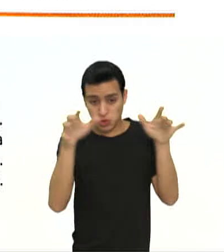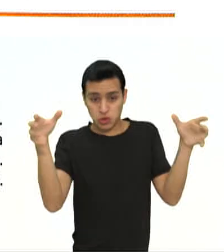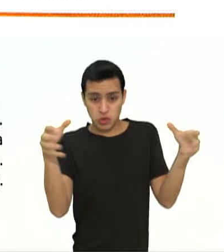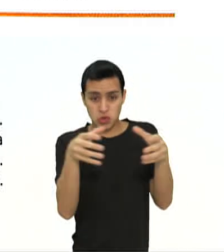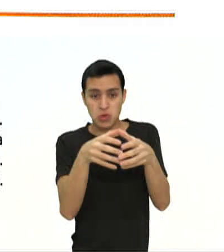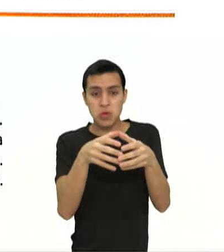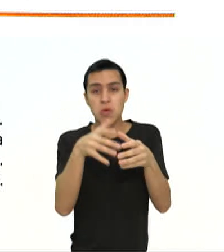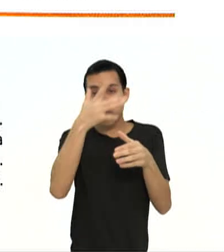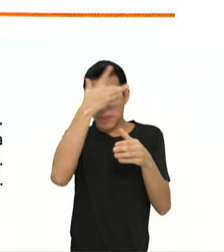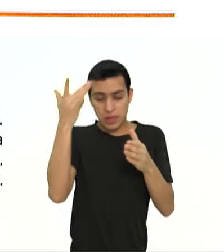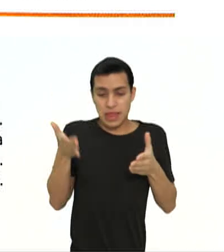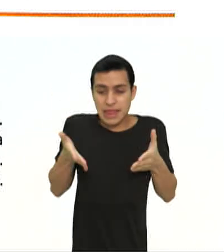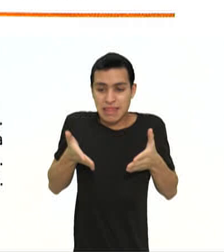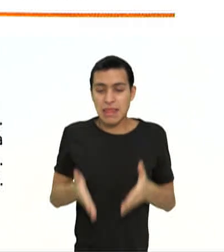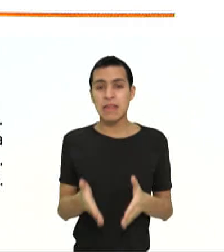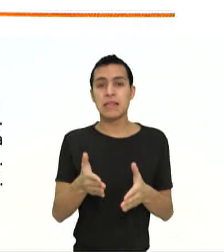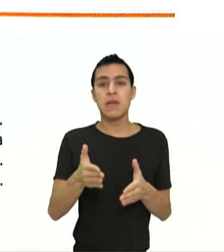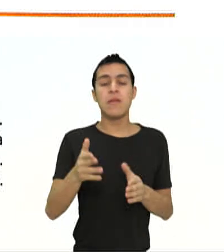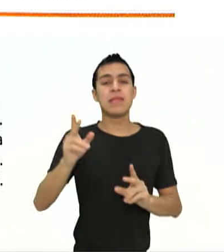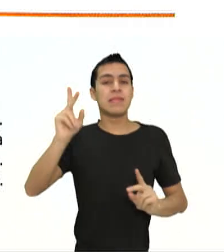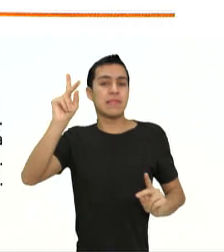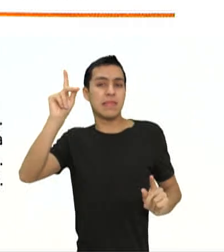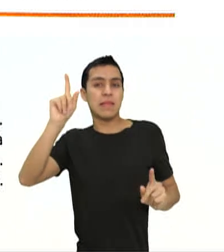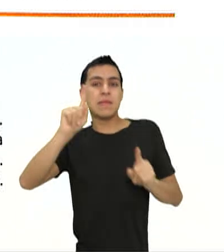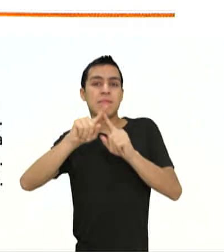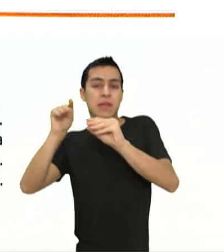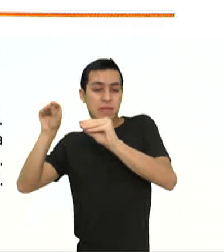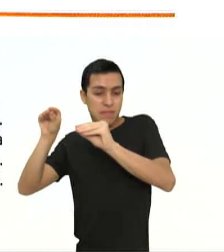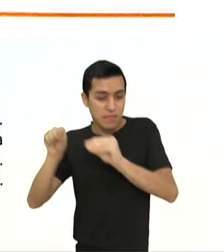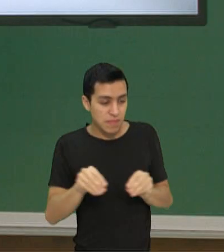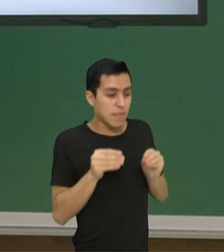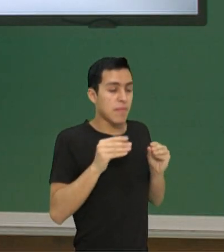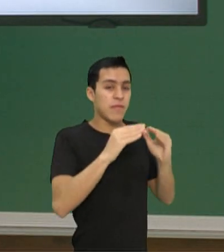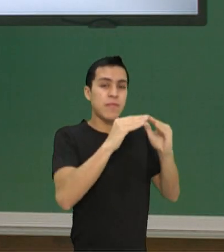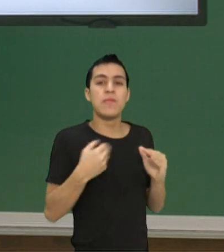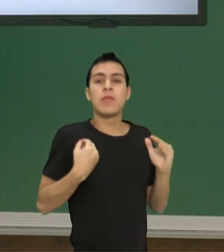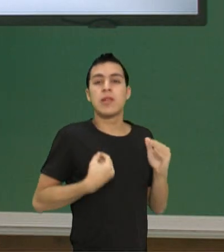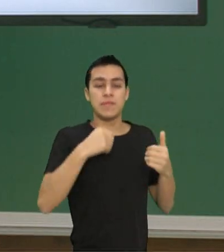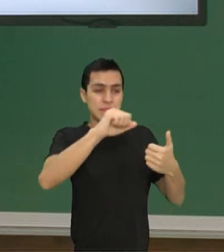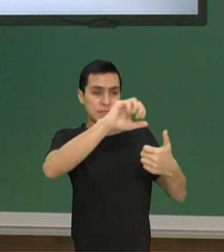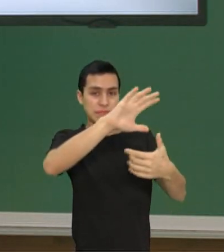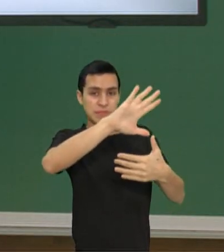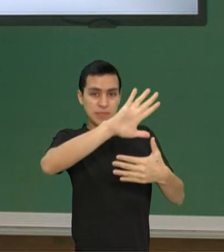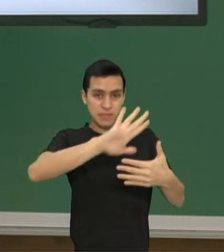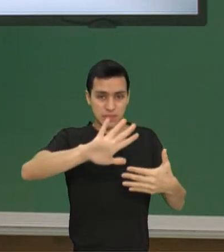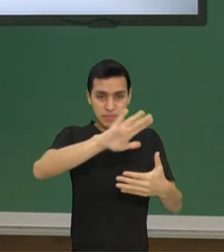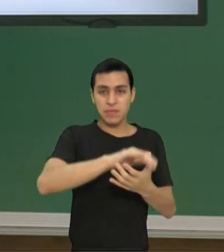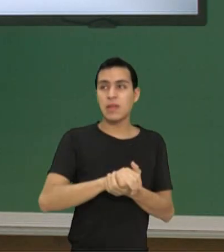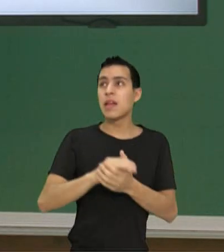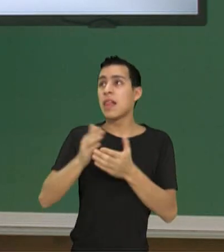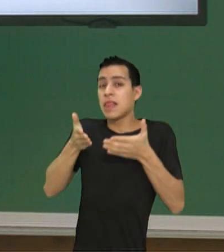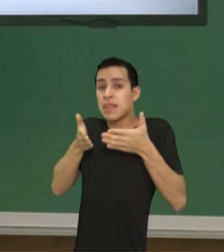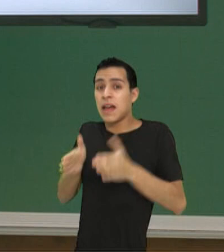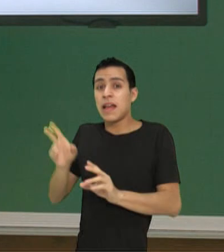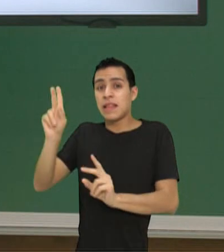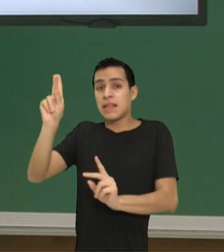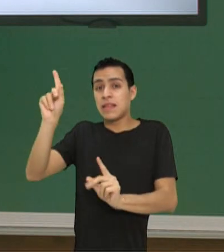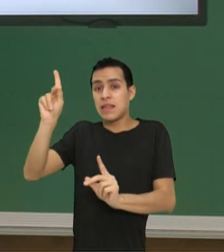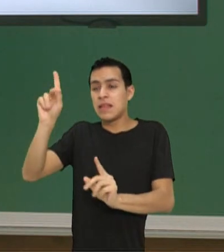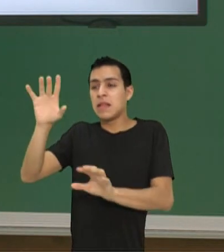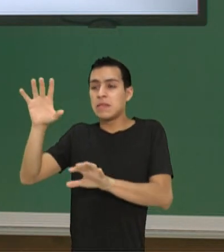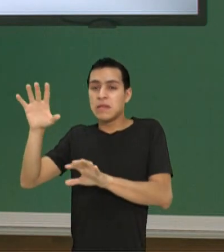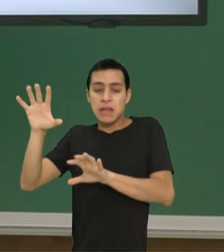os colonos nascidos na Espanha, mas que moravam por aqui. Então, lembrando, o cara nasceu na Espanha, mas morava